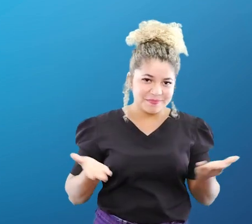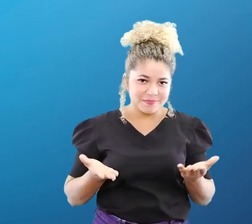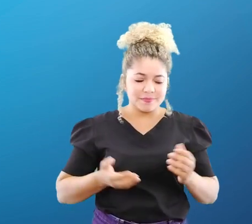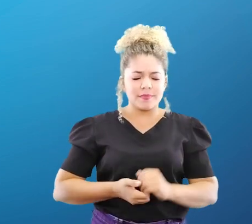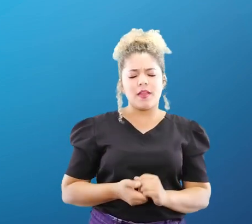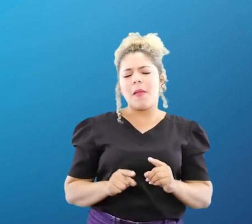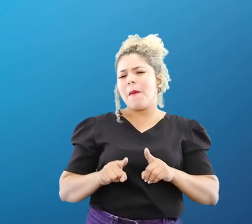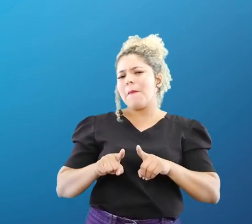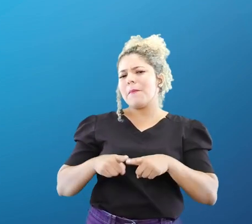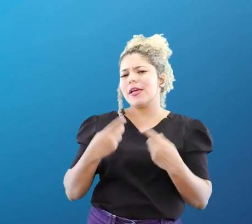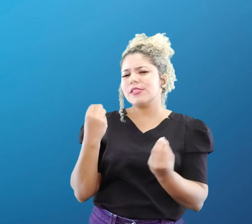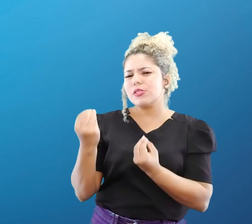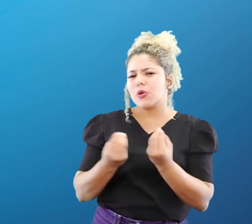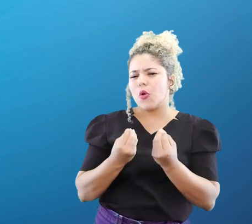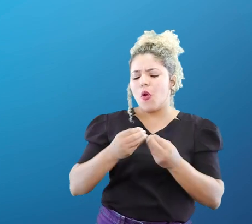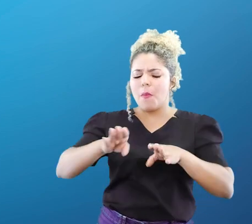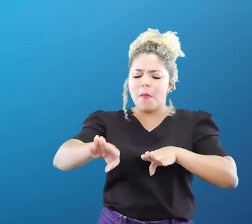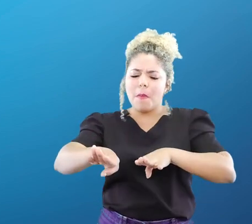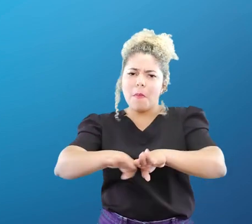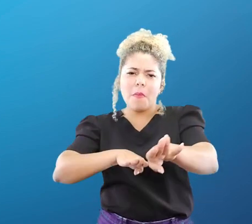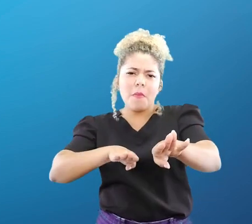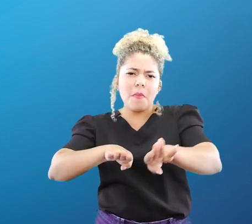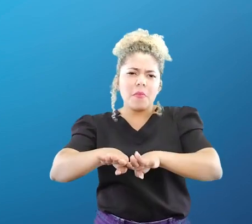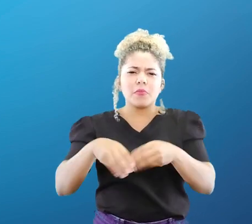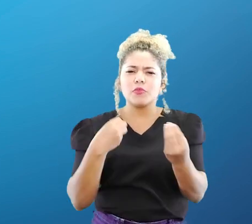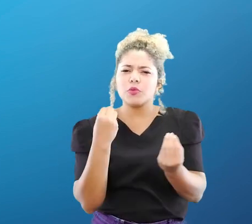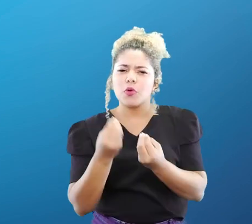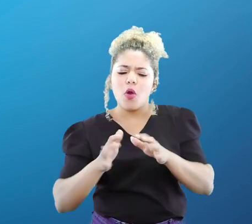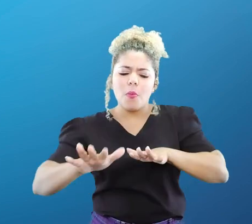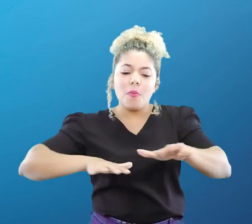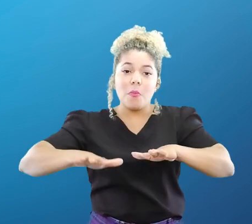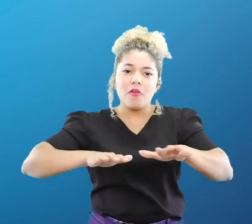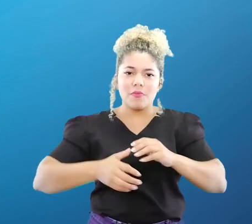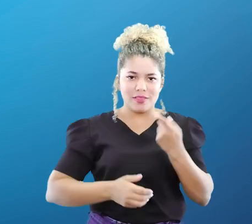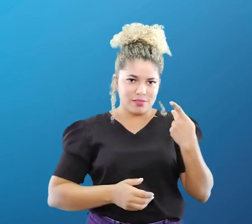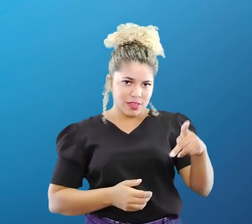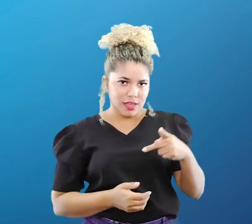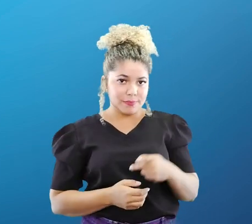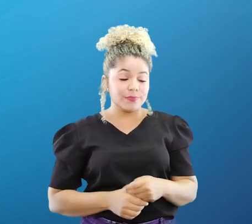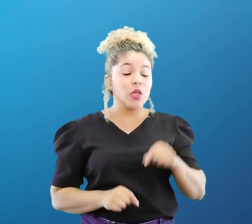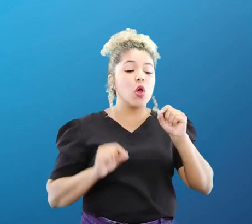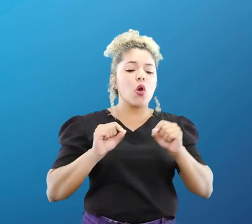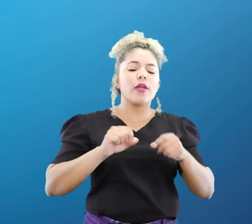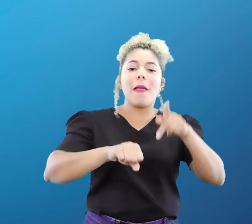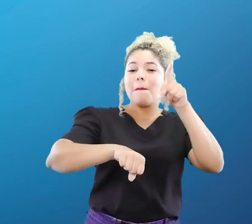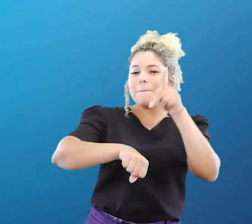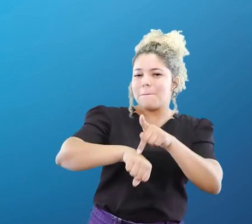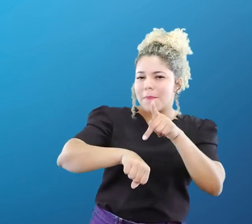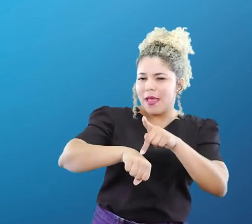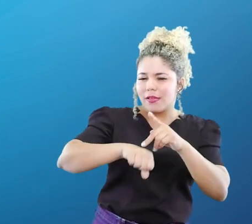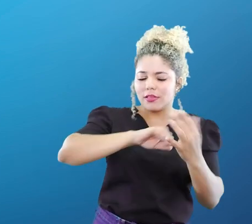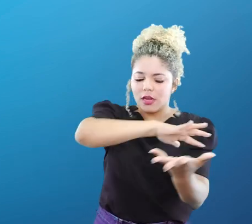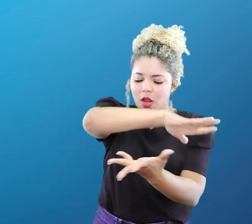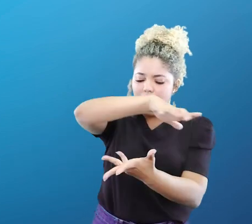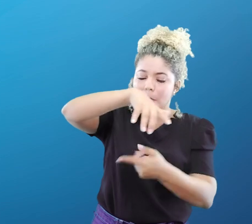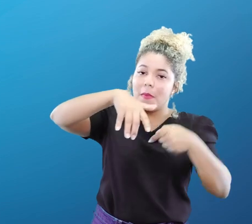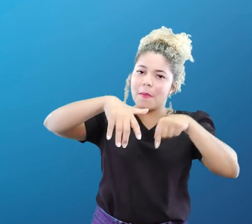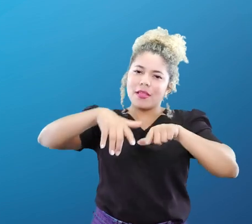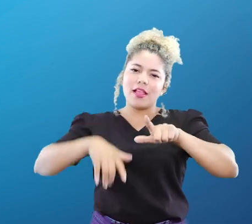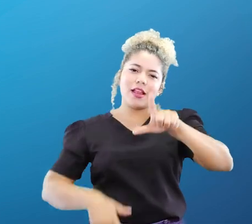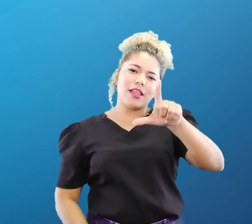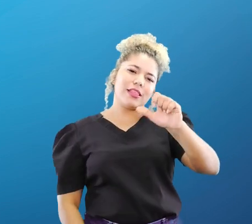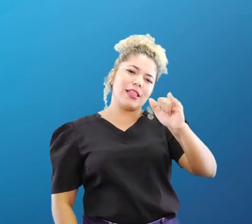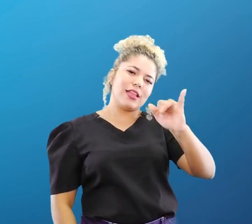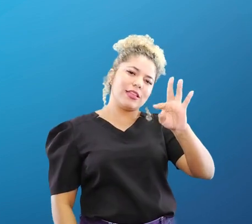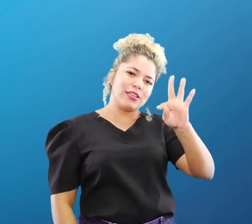Mas afinal, como que essas placas tectônicas se movem? As placas tectônicas são a estrutura rochosa do nosso planeta, presente ali na